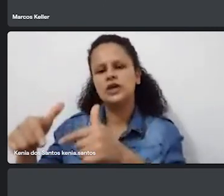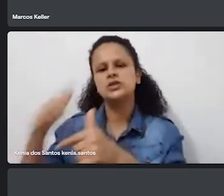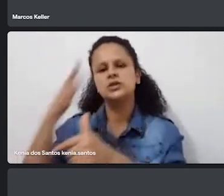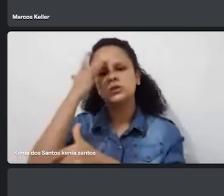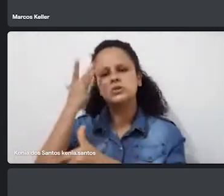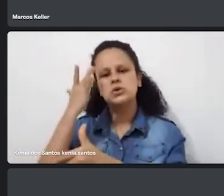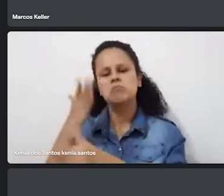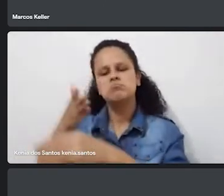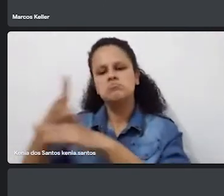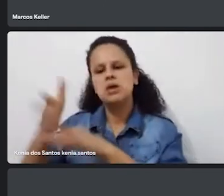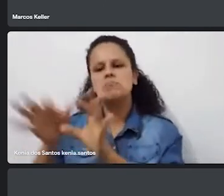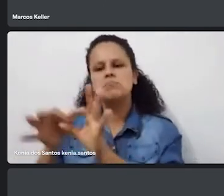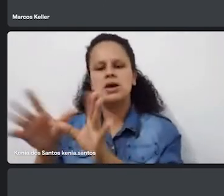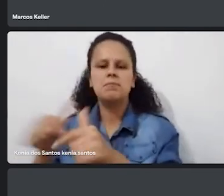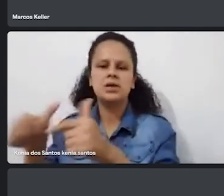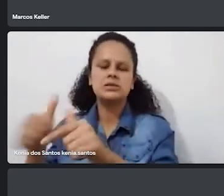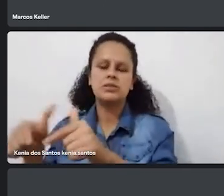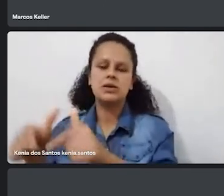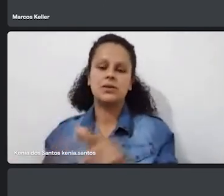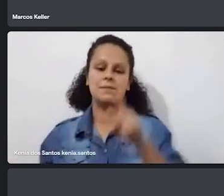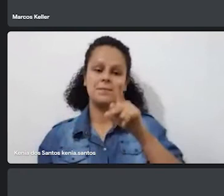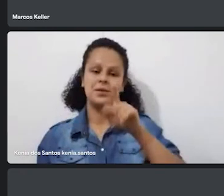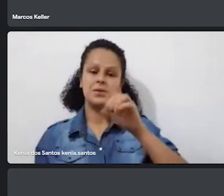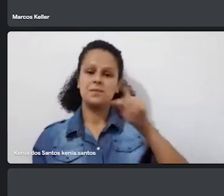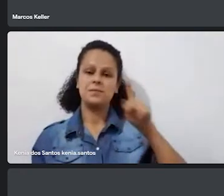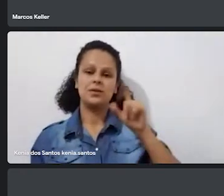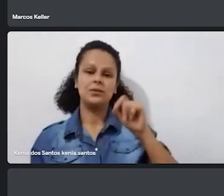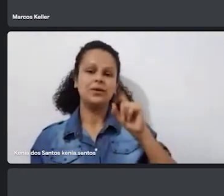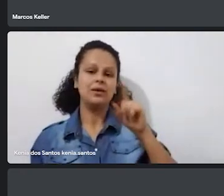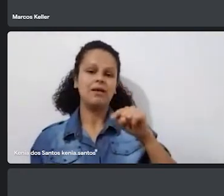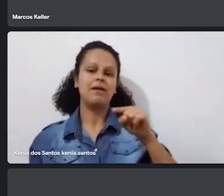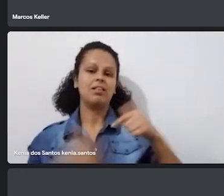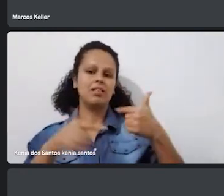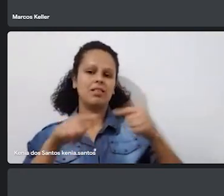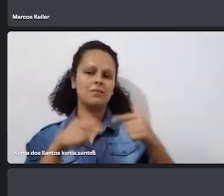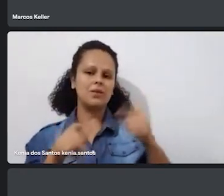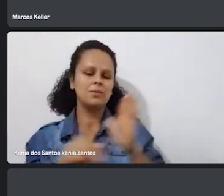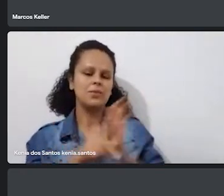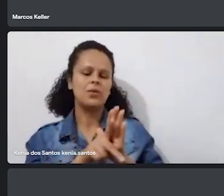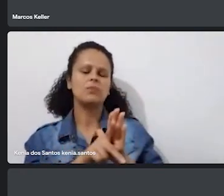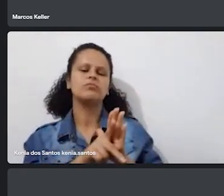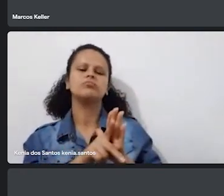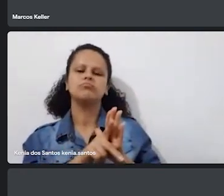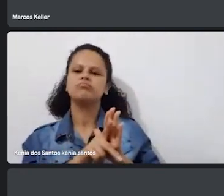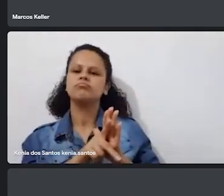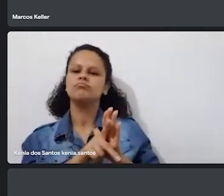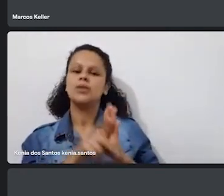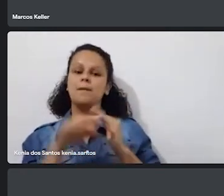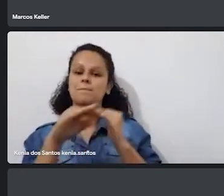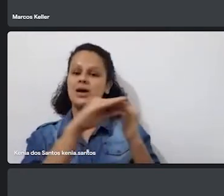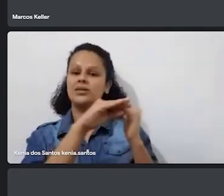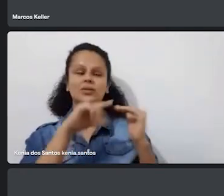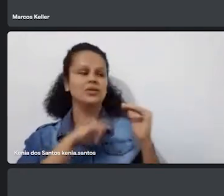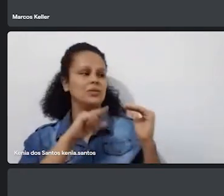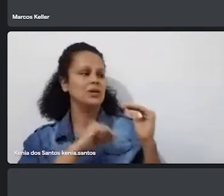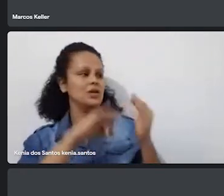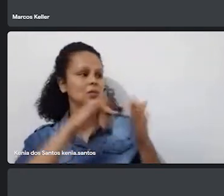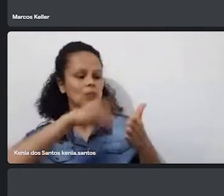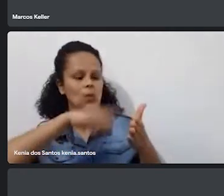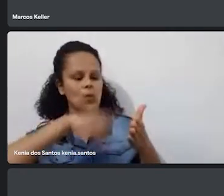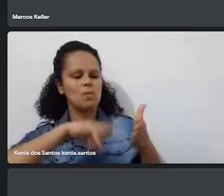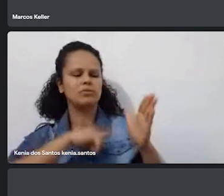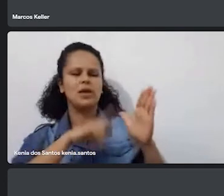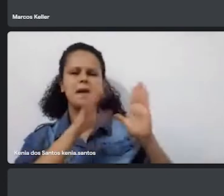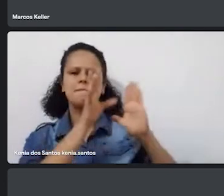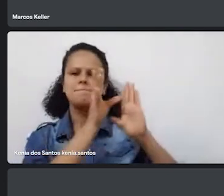o Programa Operacional Padrão é um documento que tem todo o passo a